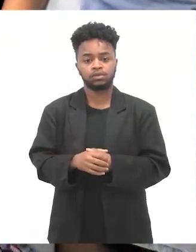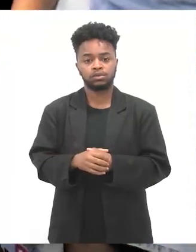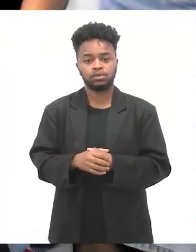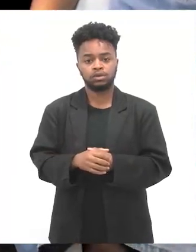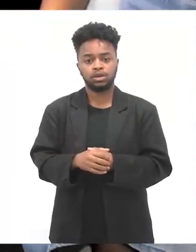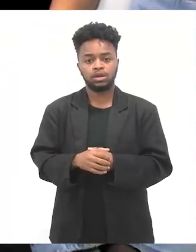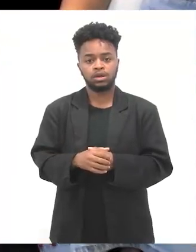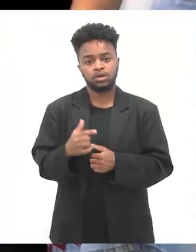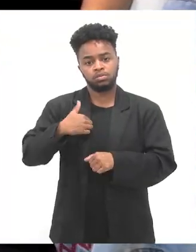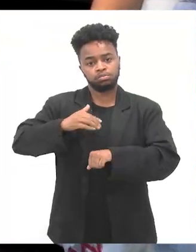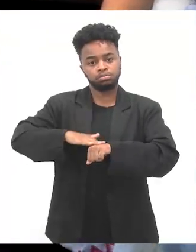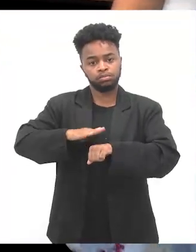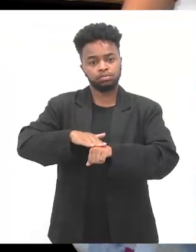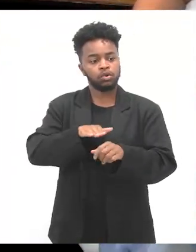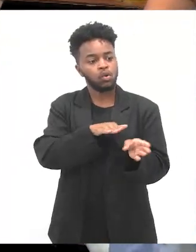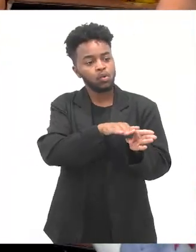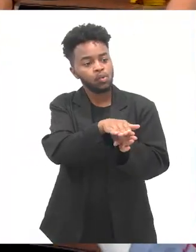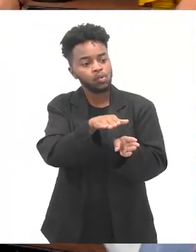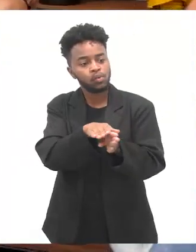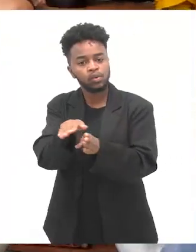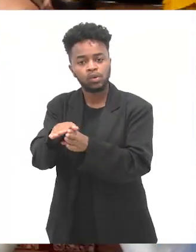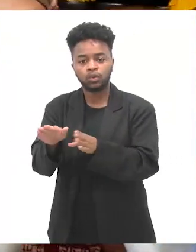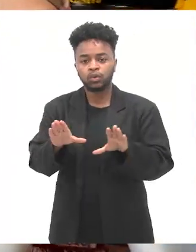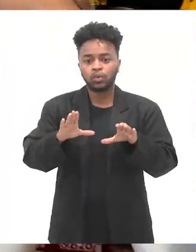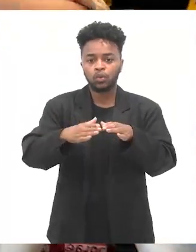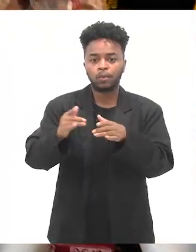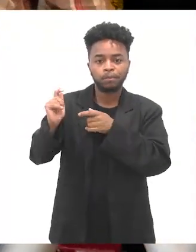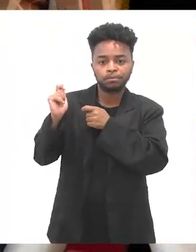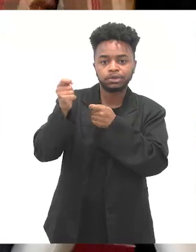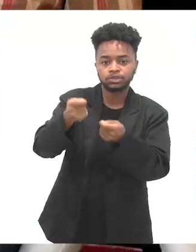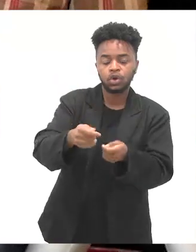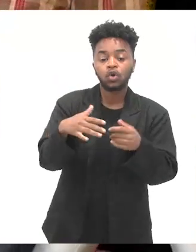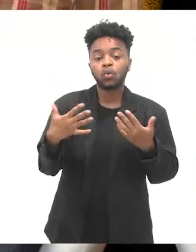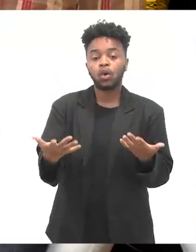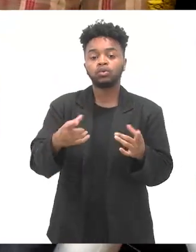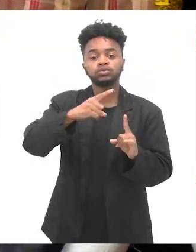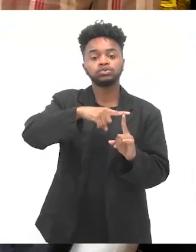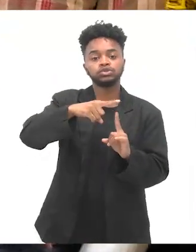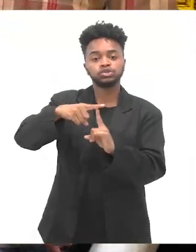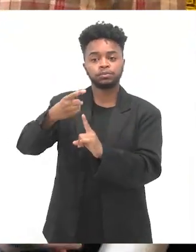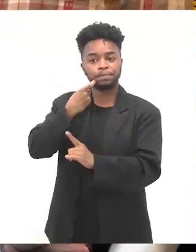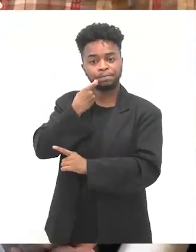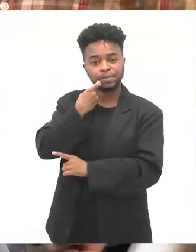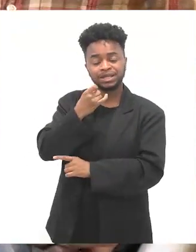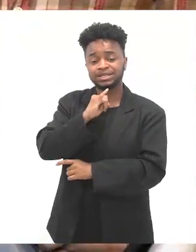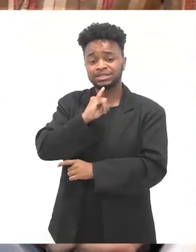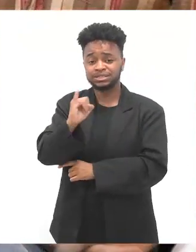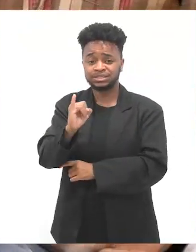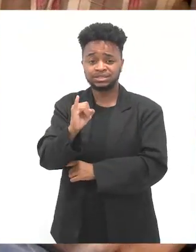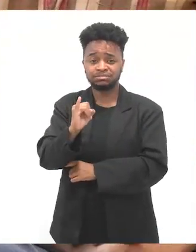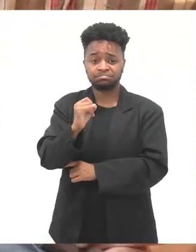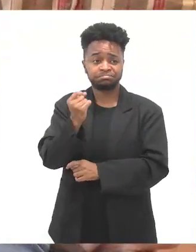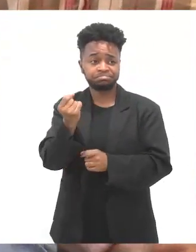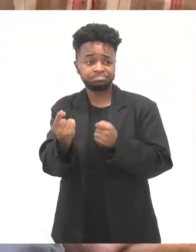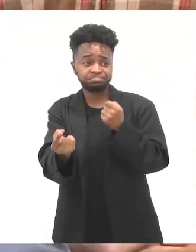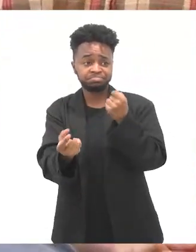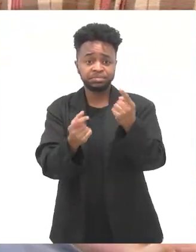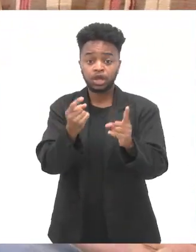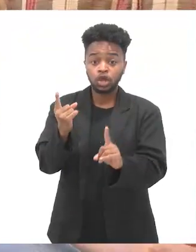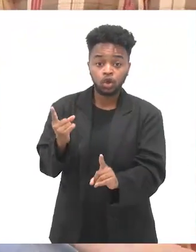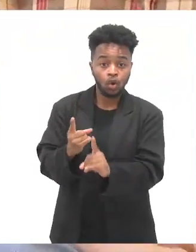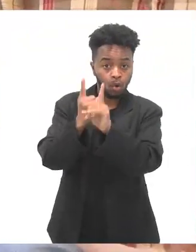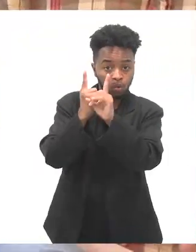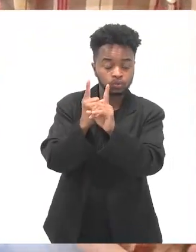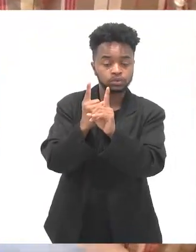ficava nesse cuidado de orientar os pescadores, né, em espécie emblemática, porque às vezes é uma vez na vida que você